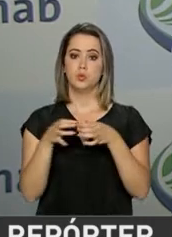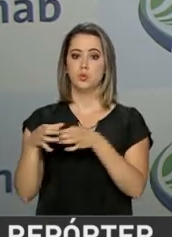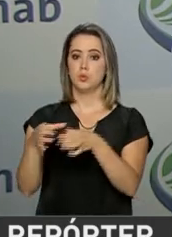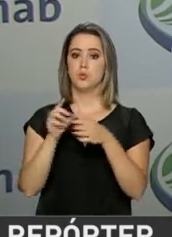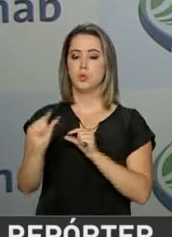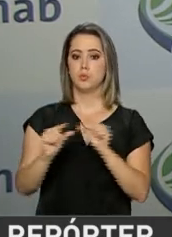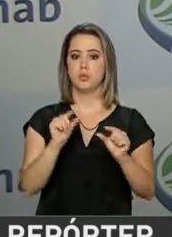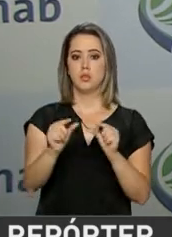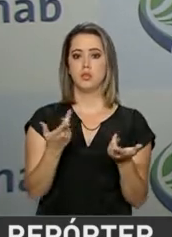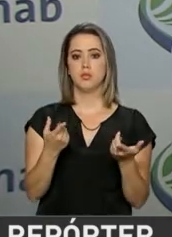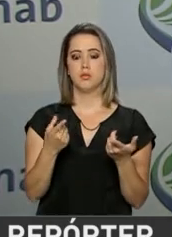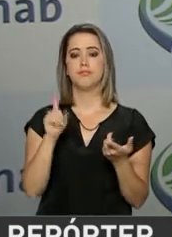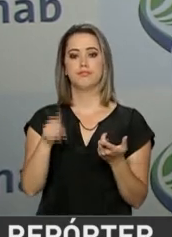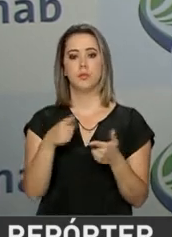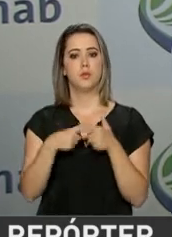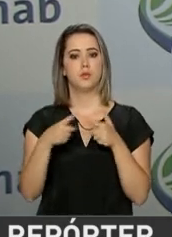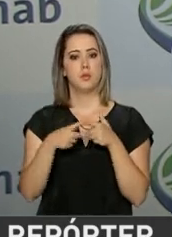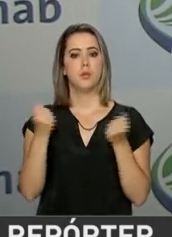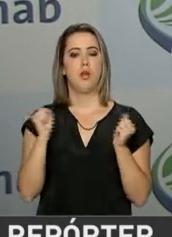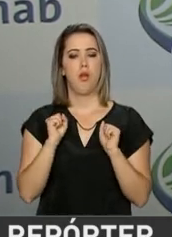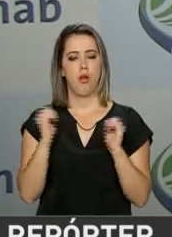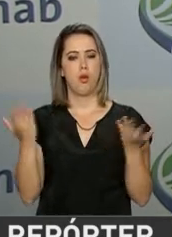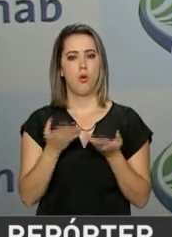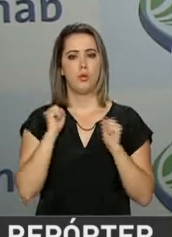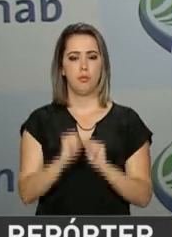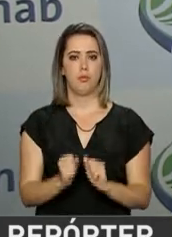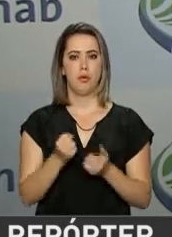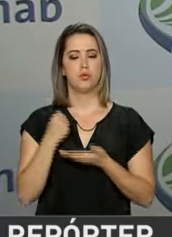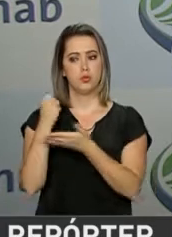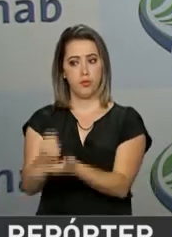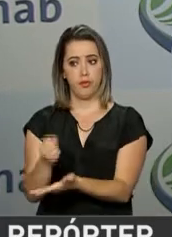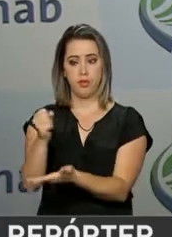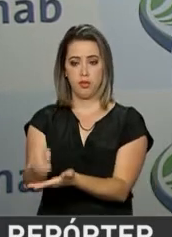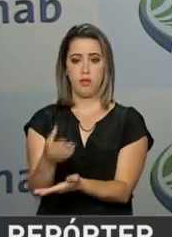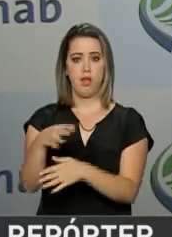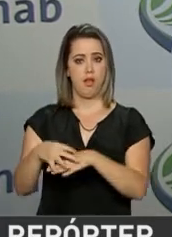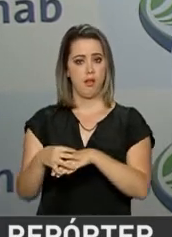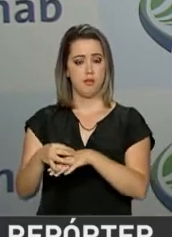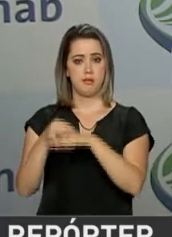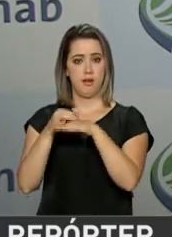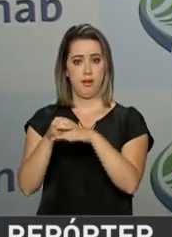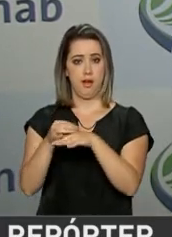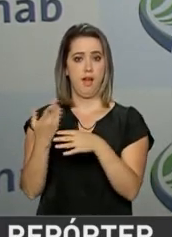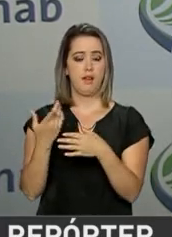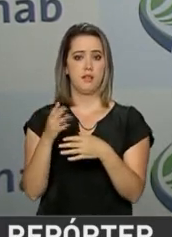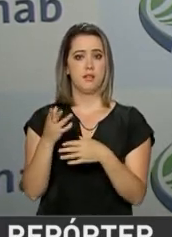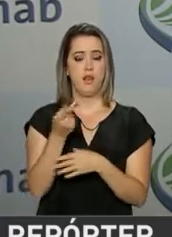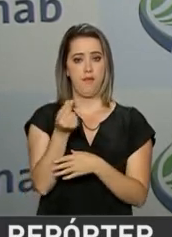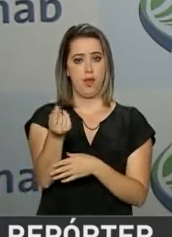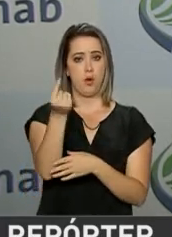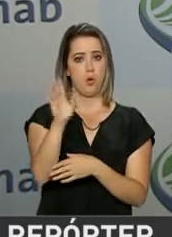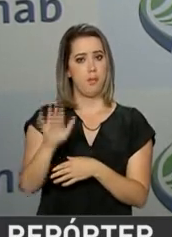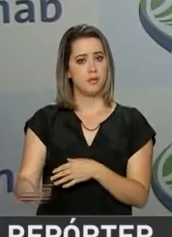estavam sendo prejudicados debater condições de disponibilizar essa proteína da carne desse animal a preços mais